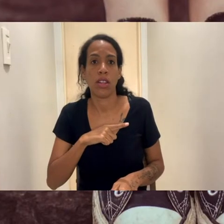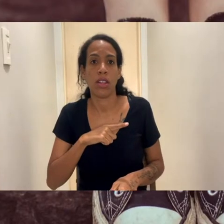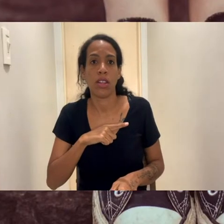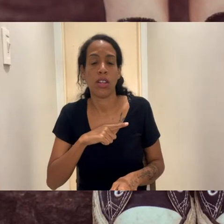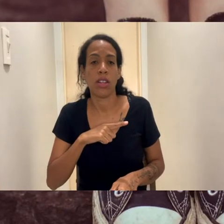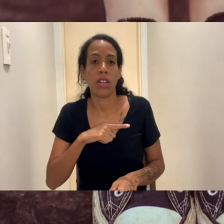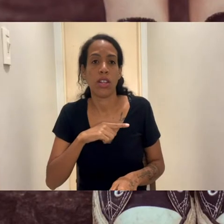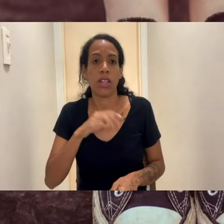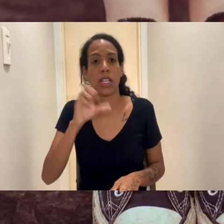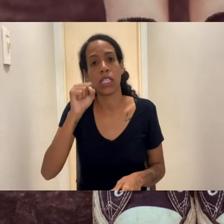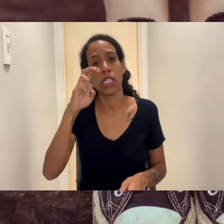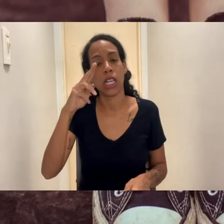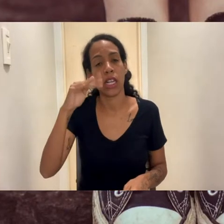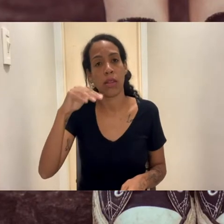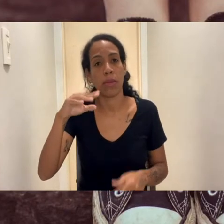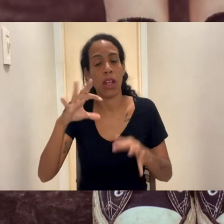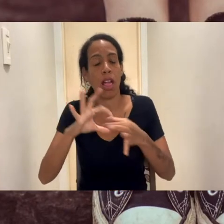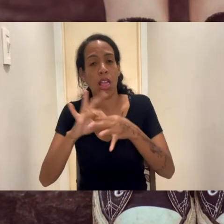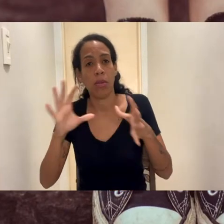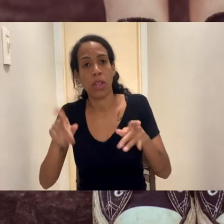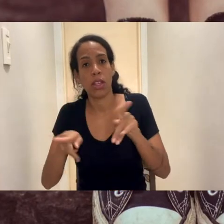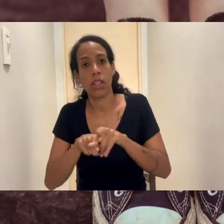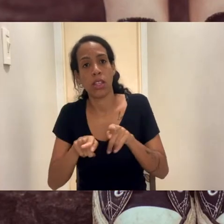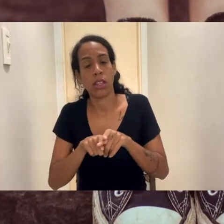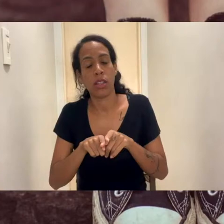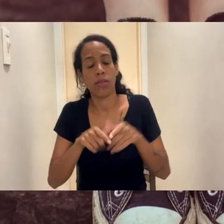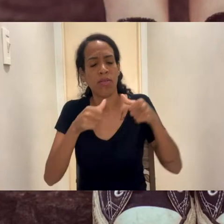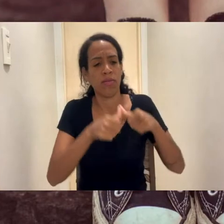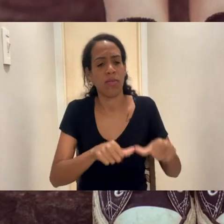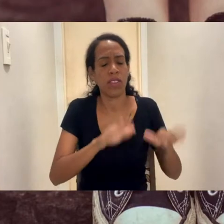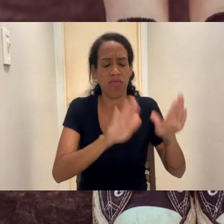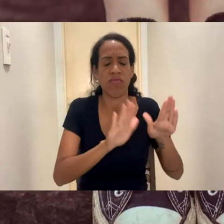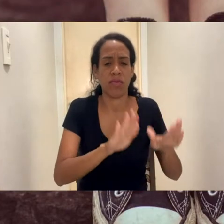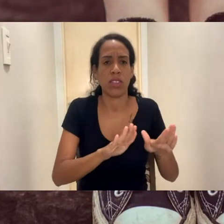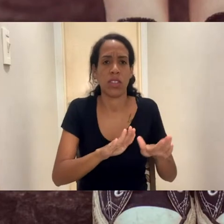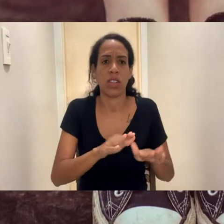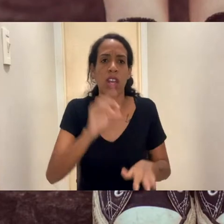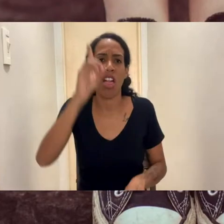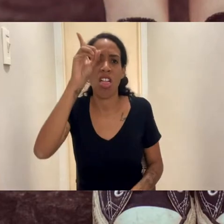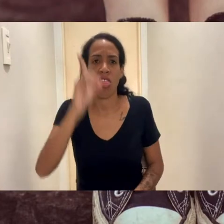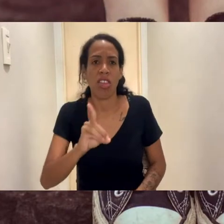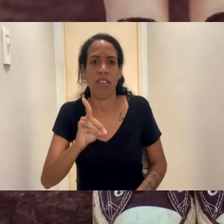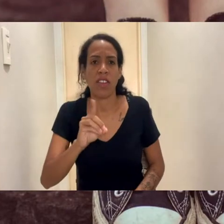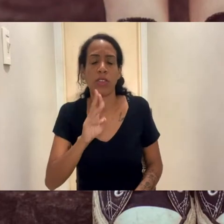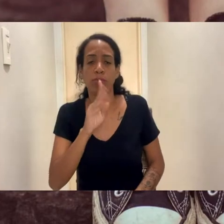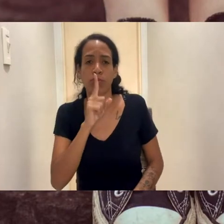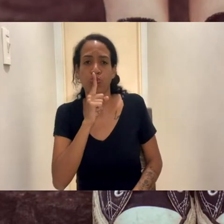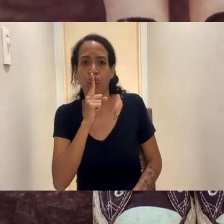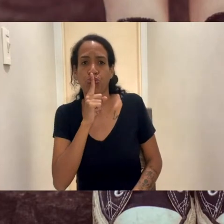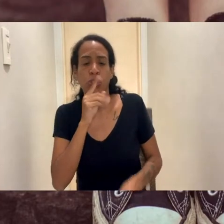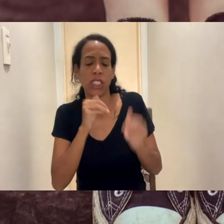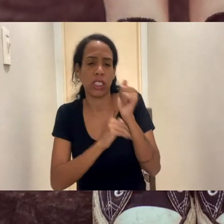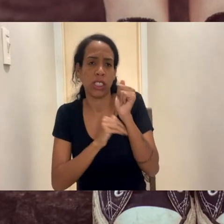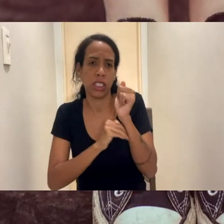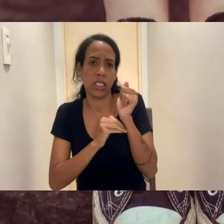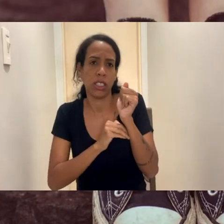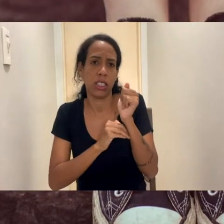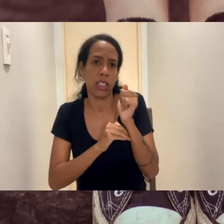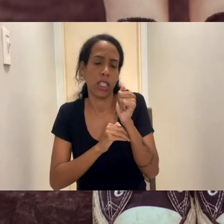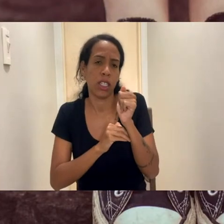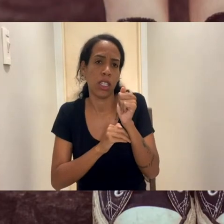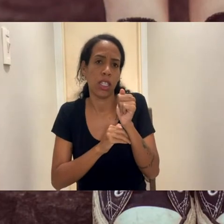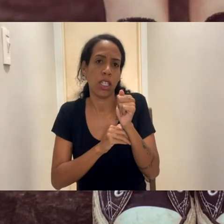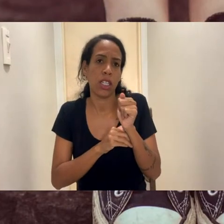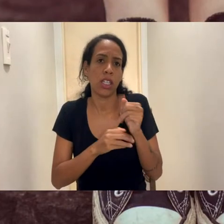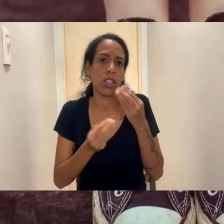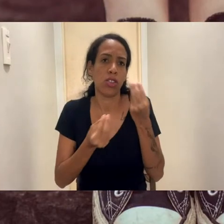semiliberdade e internação. Como, por exemplo, o dever de manter em sigilo a documentação dos atendimentos, né,